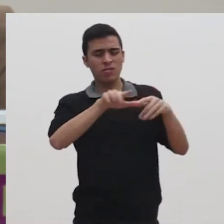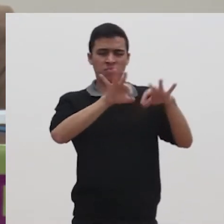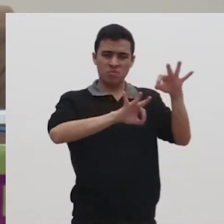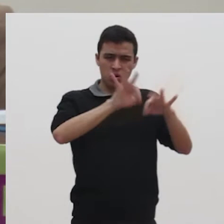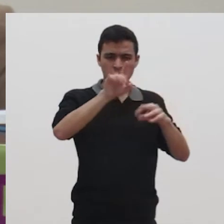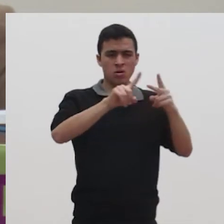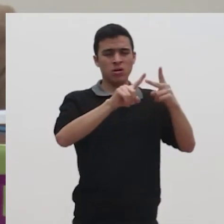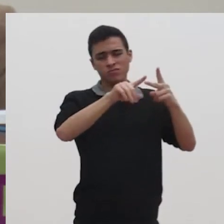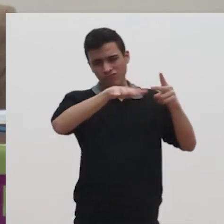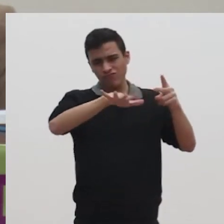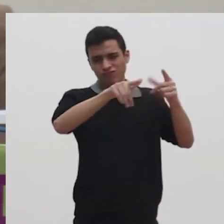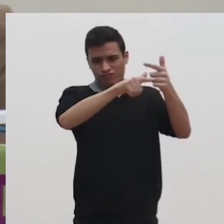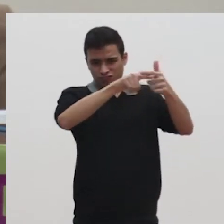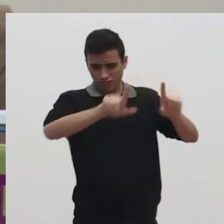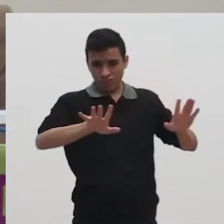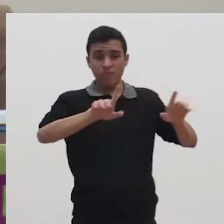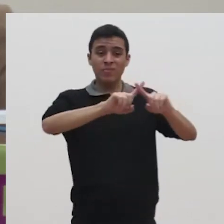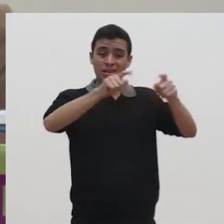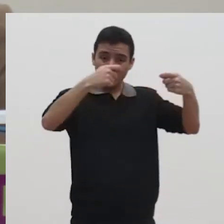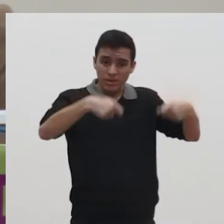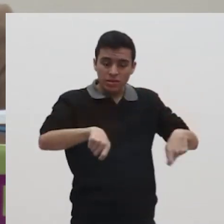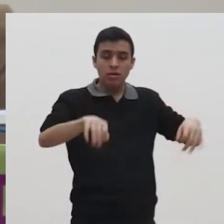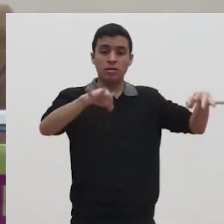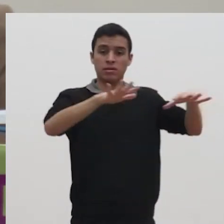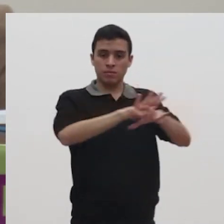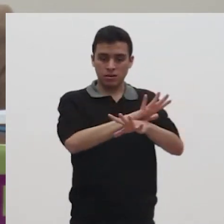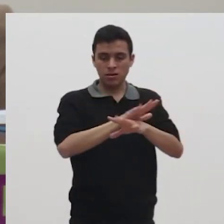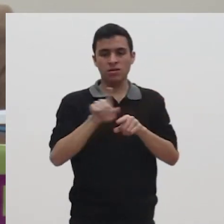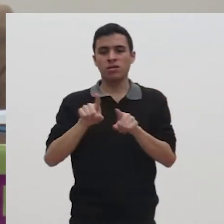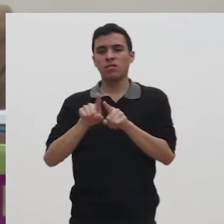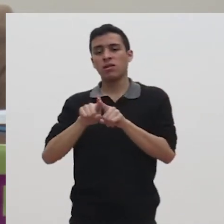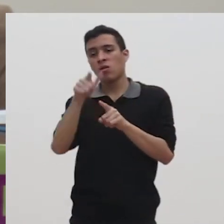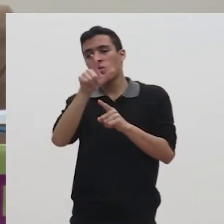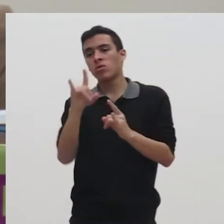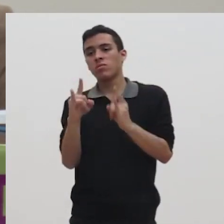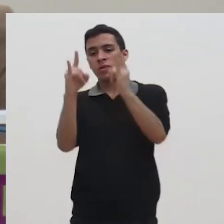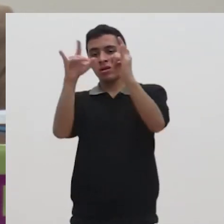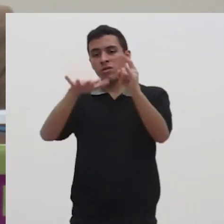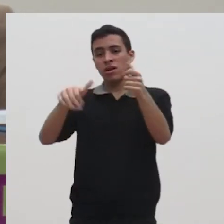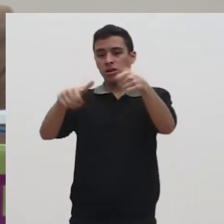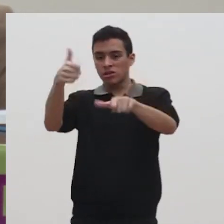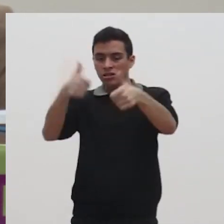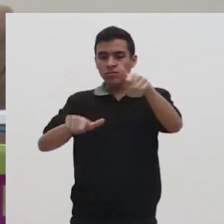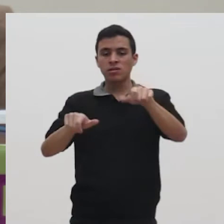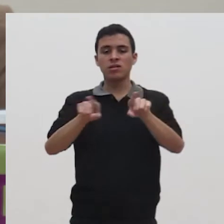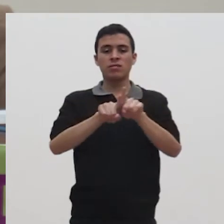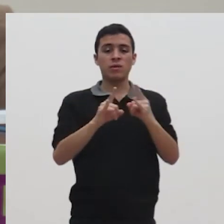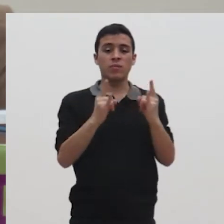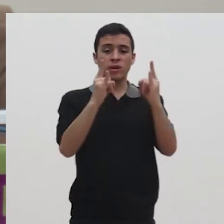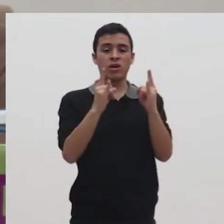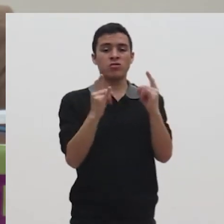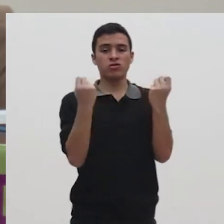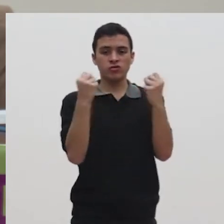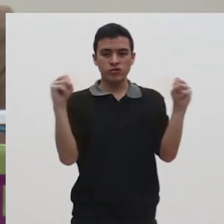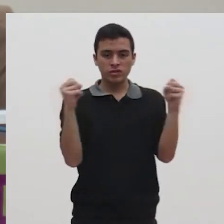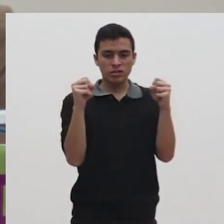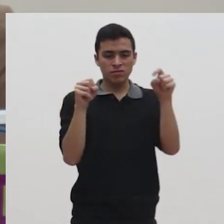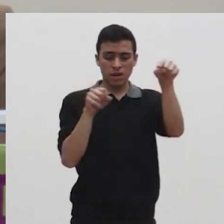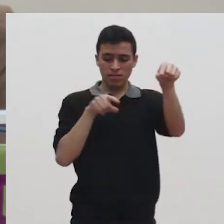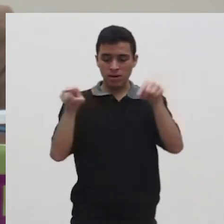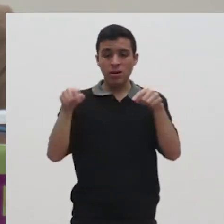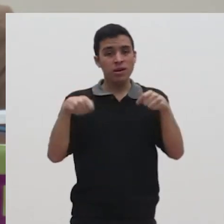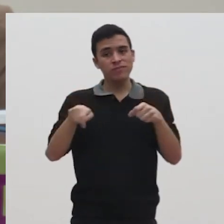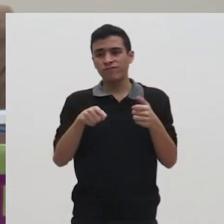projeto, etc. Esses nós precisam ser desatados, o prédio da Química, o prédio da Educação Física. Isso tem que ser